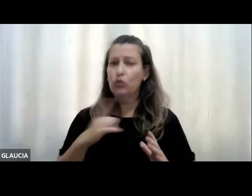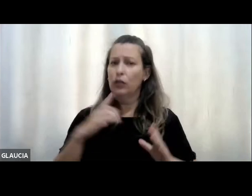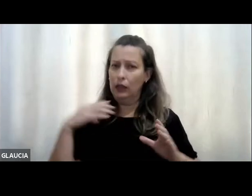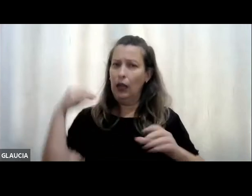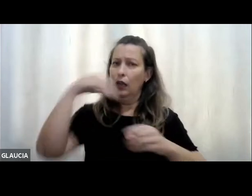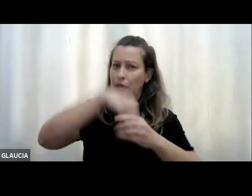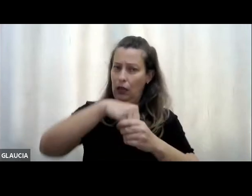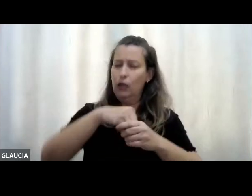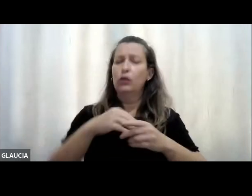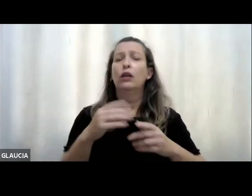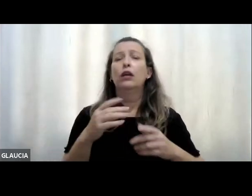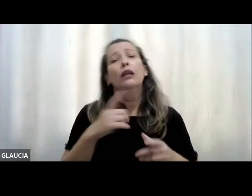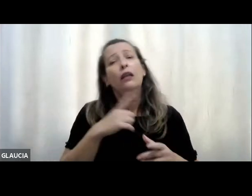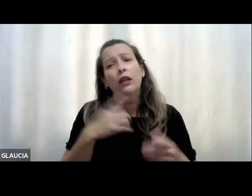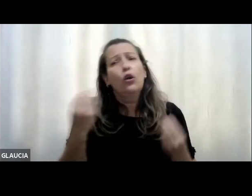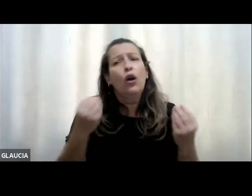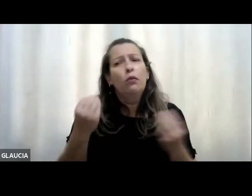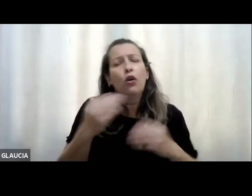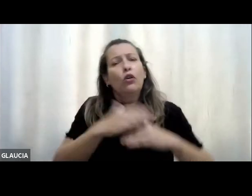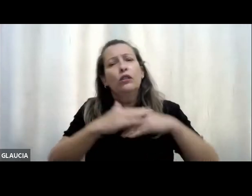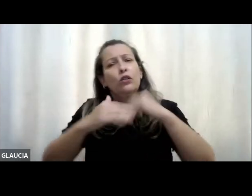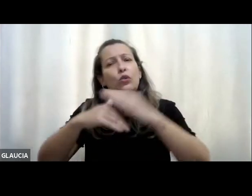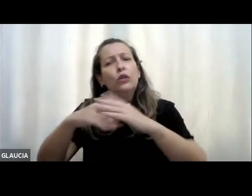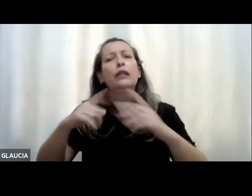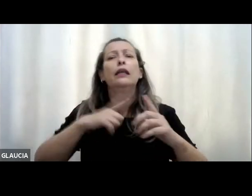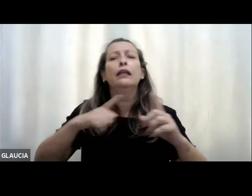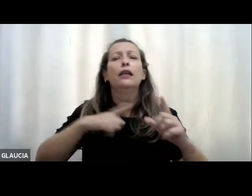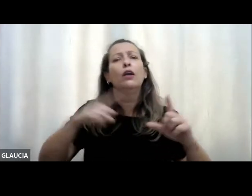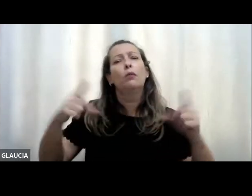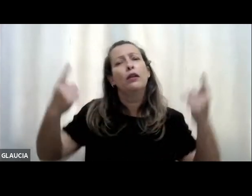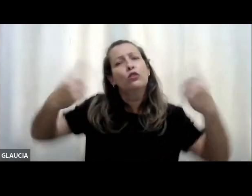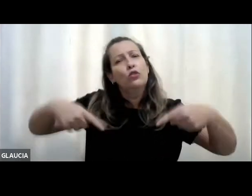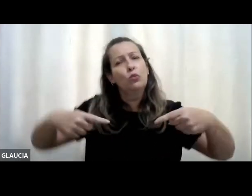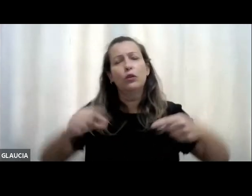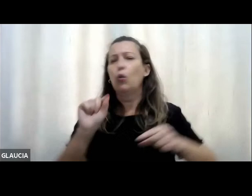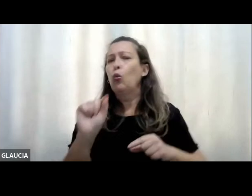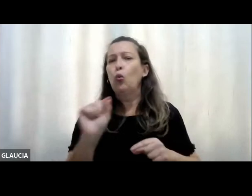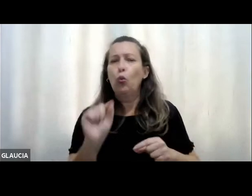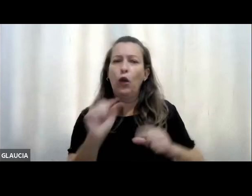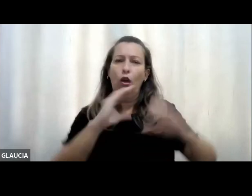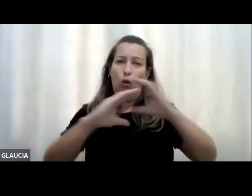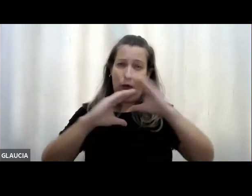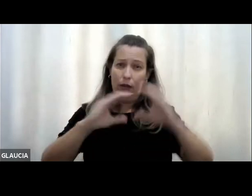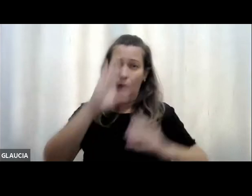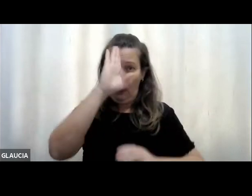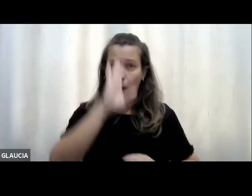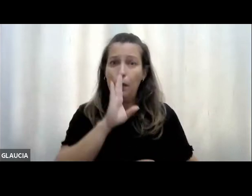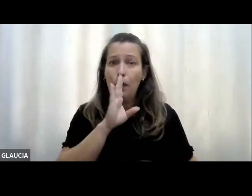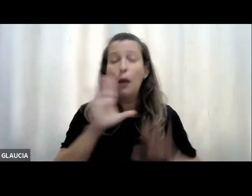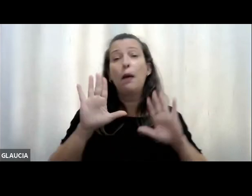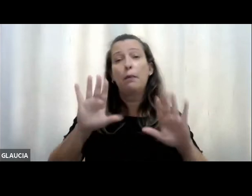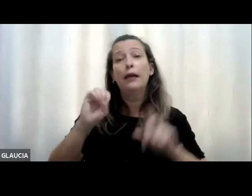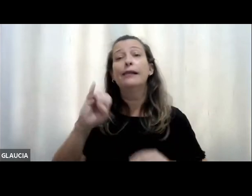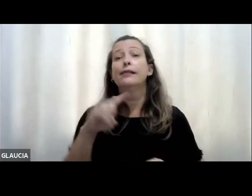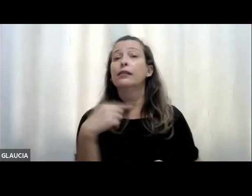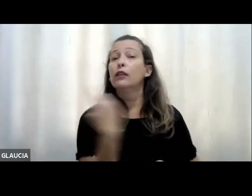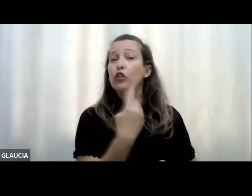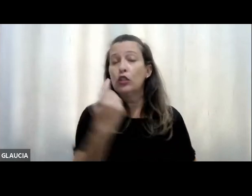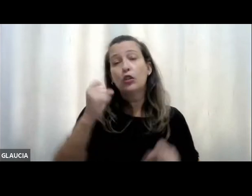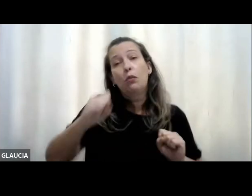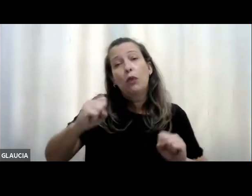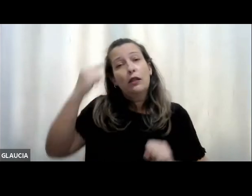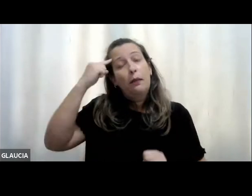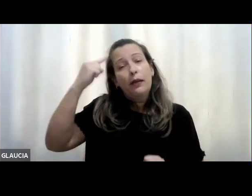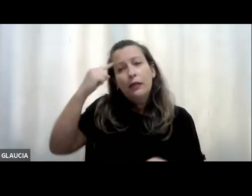tem uma disputa, né, o que é comunicação pública. Mas se a gente pode pensar um elemento de